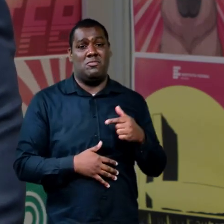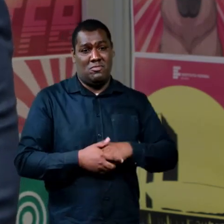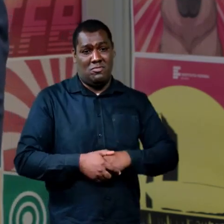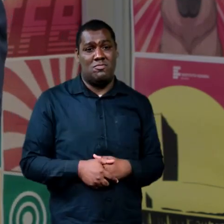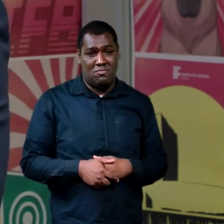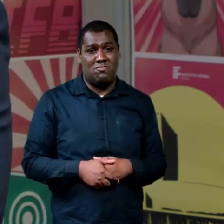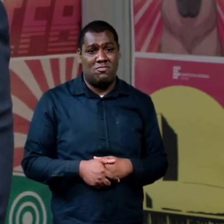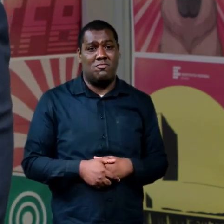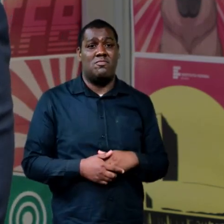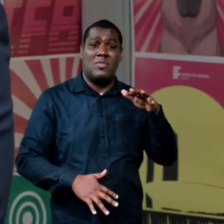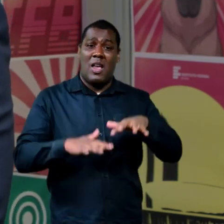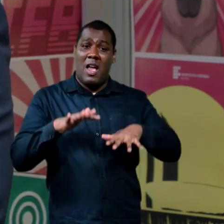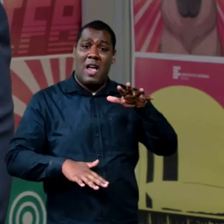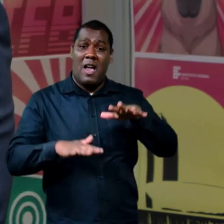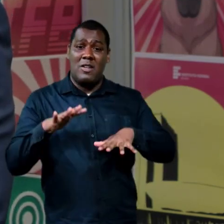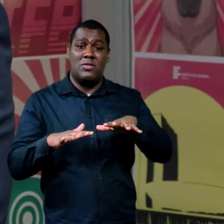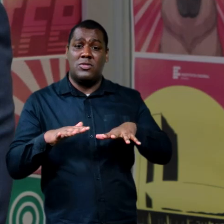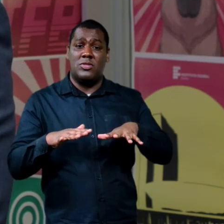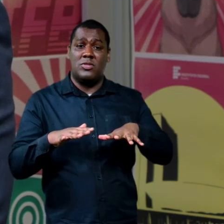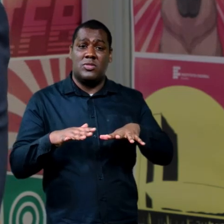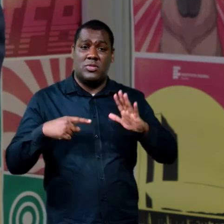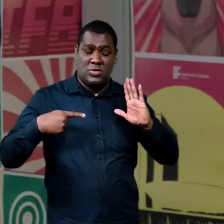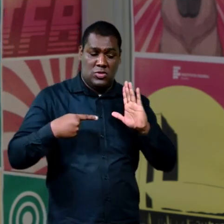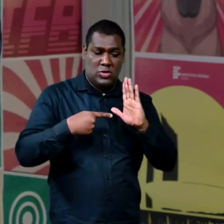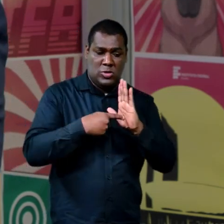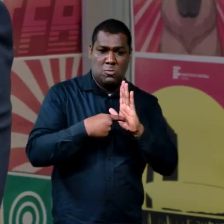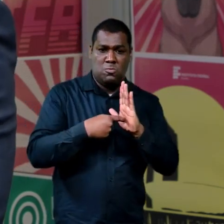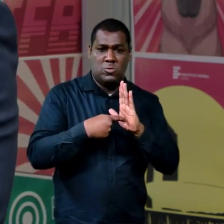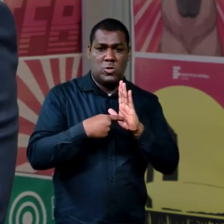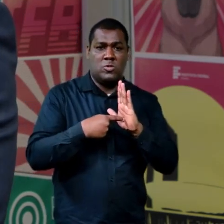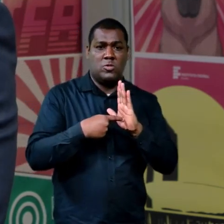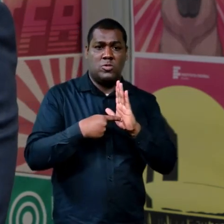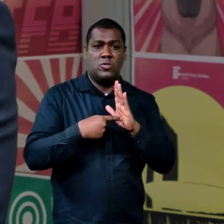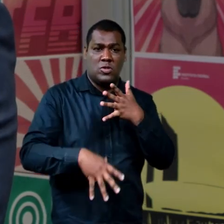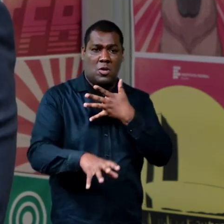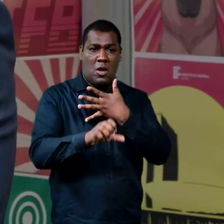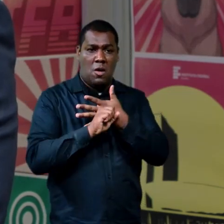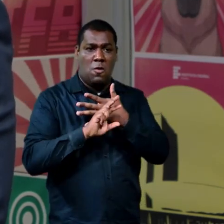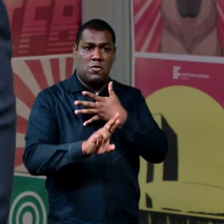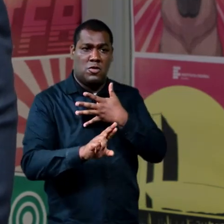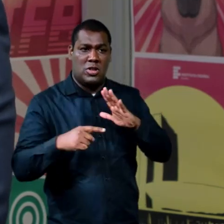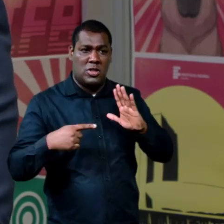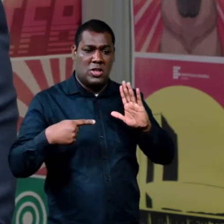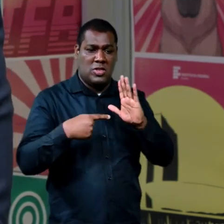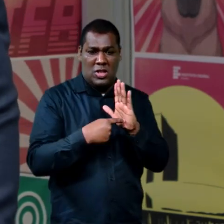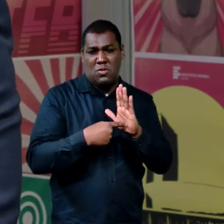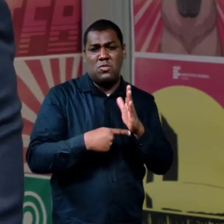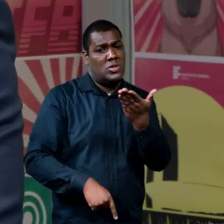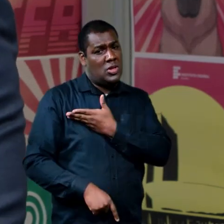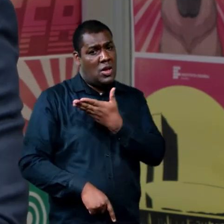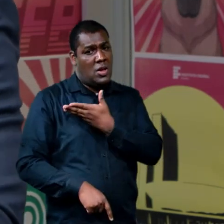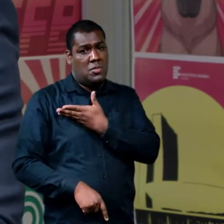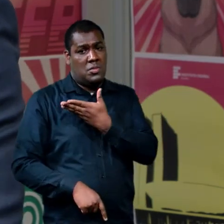Então, às vezes, quem acaba acionando a ouvidoria são amigos e